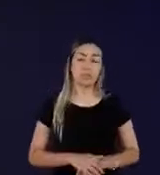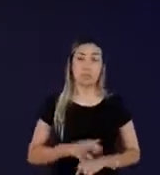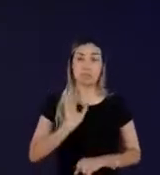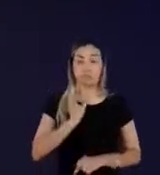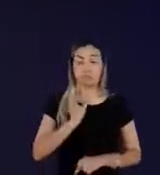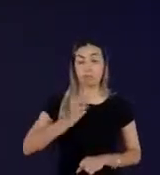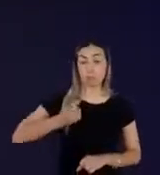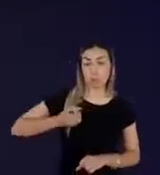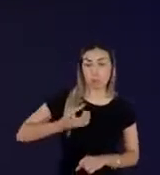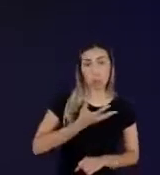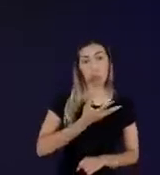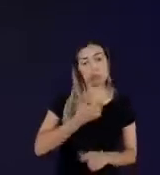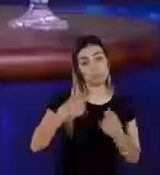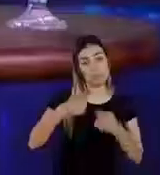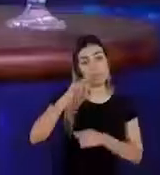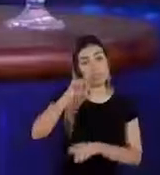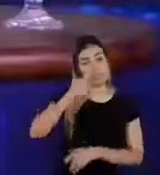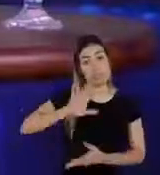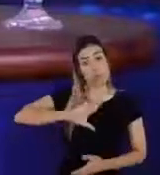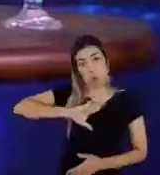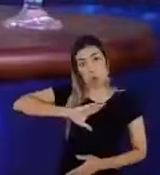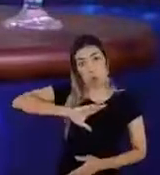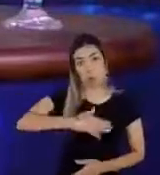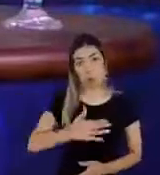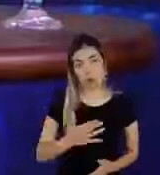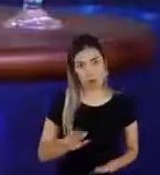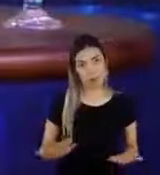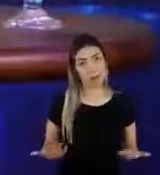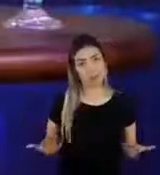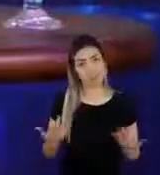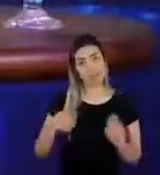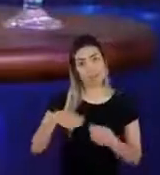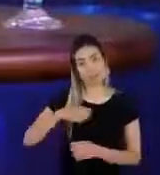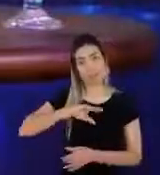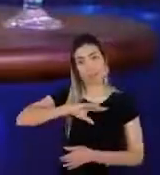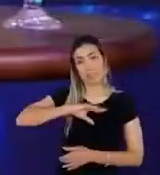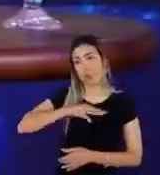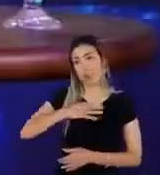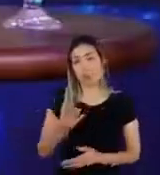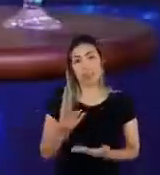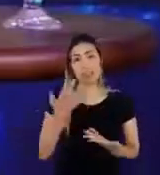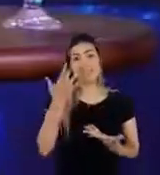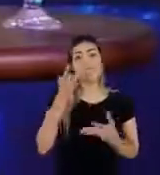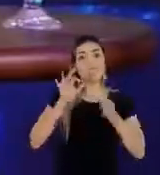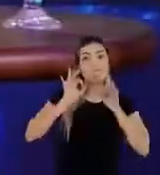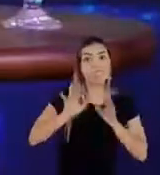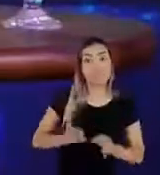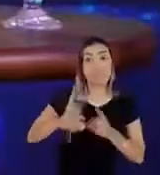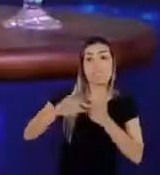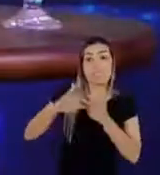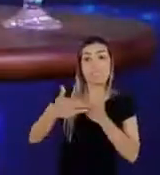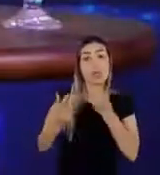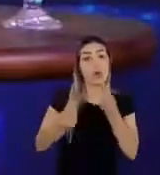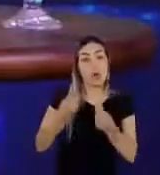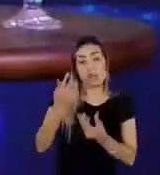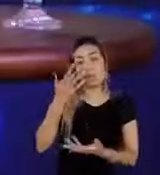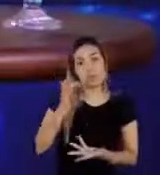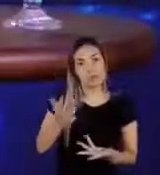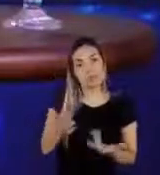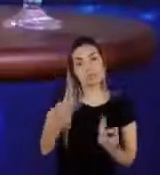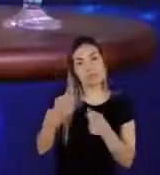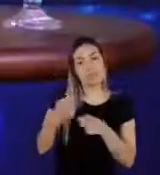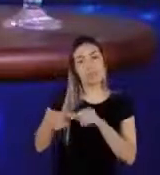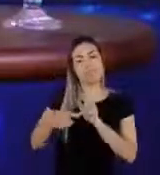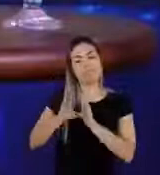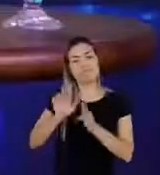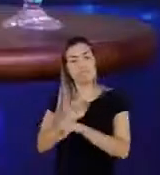significa arriscar. Arriscar significa também uma série de incertezas que precisam ser lidadas. Já pensando nisso,